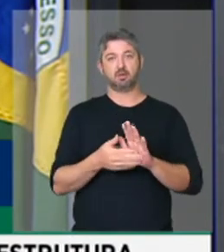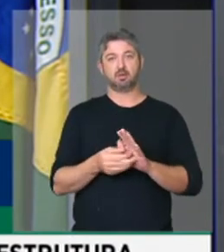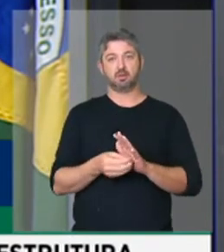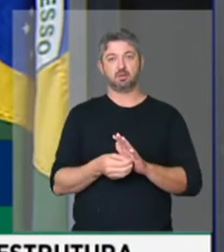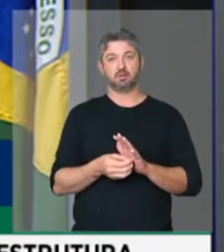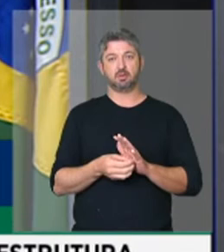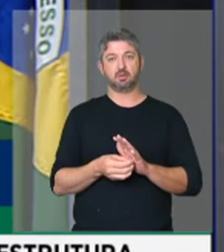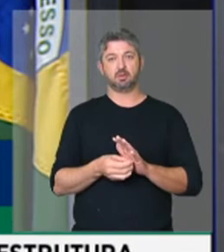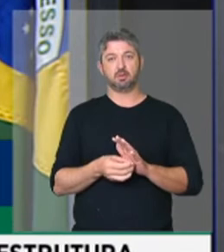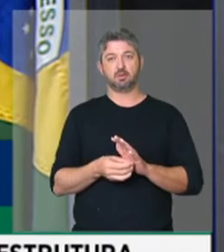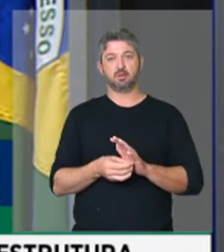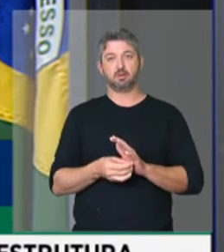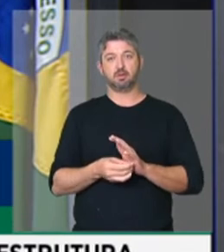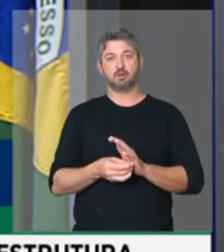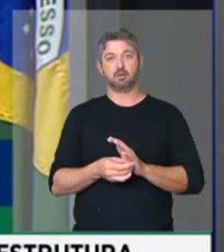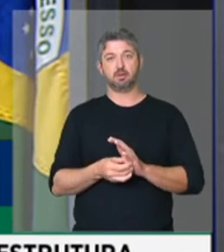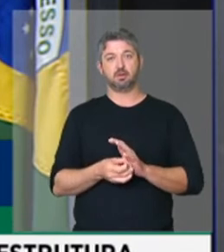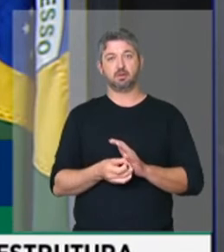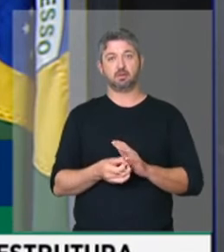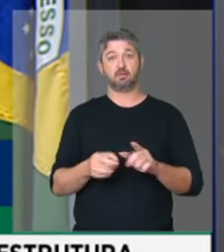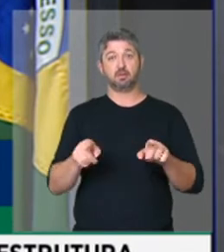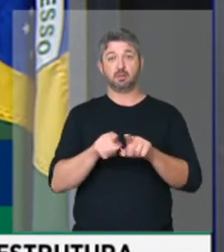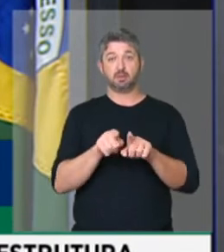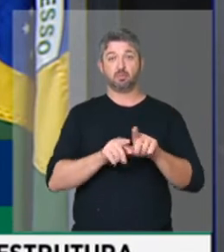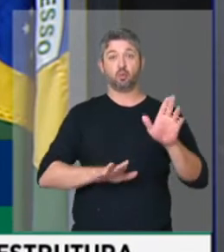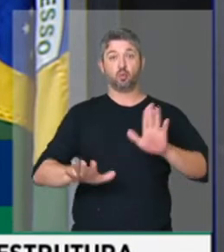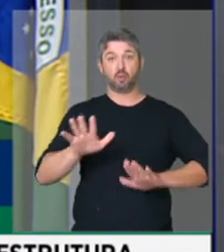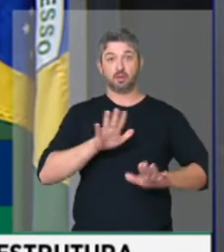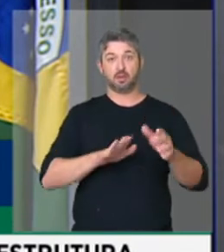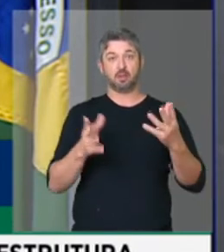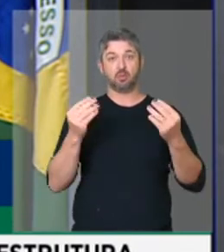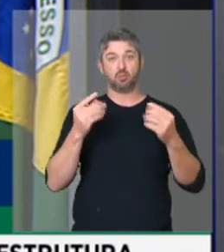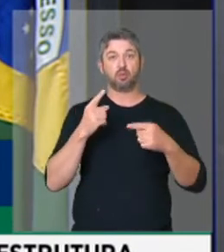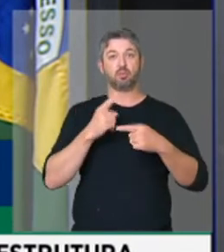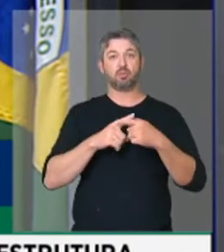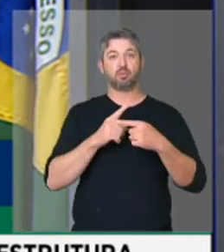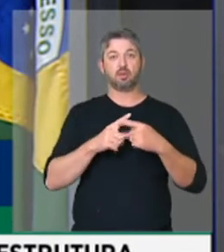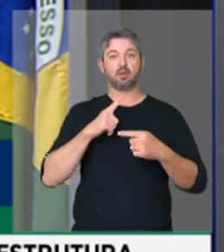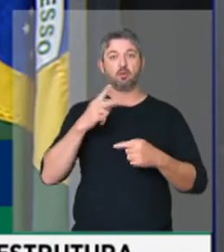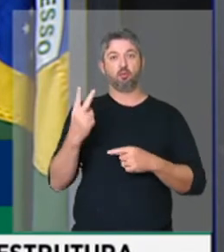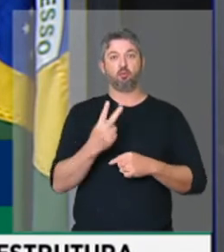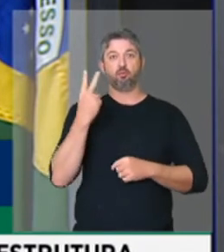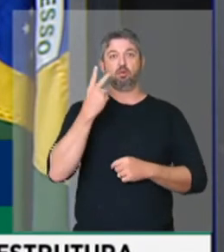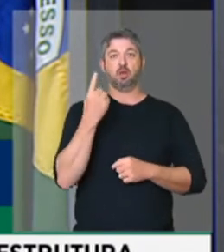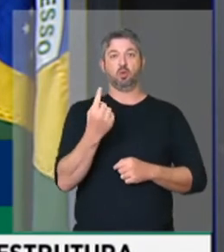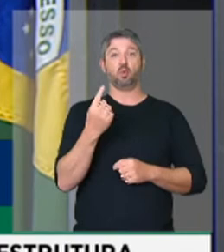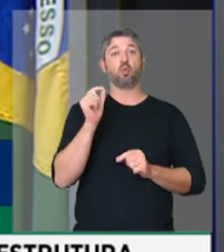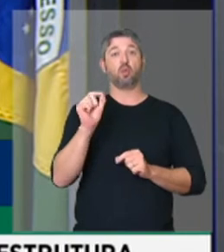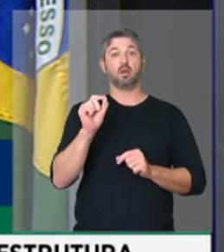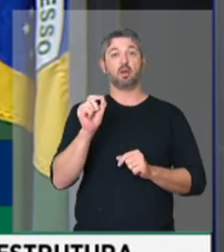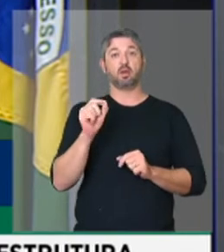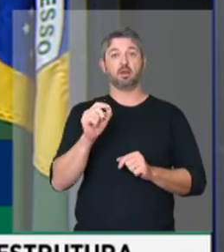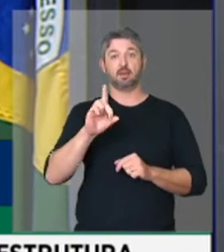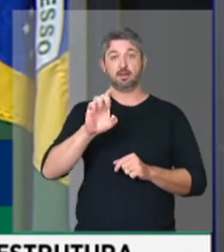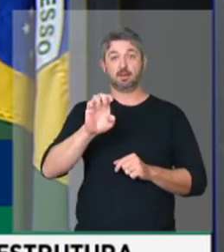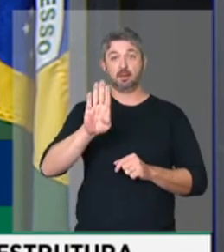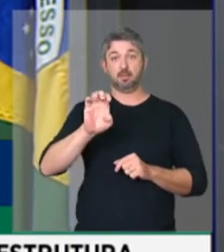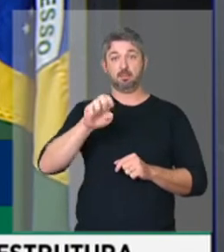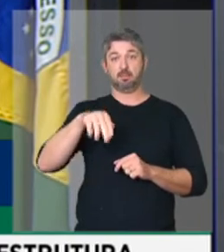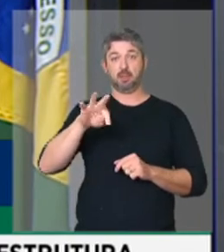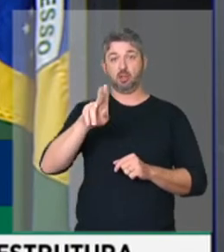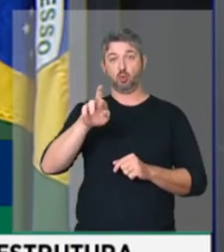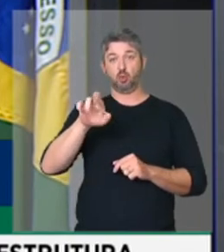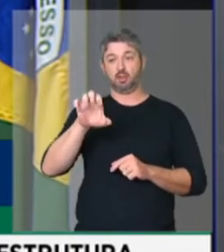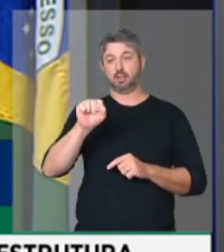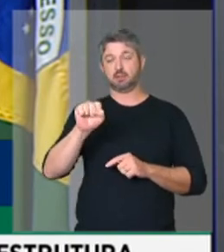disso, nós tivemos um cuidado muito grande, porque uma virtuosidade que tem é que essas debêntures poderão ser adquiridos